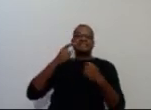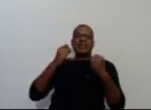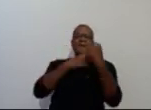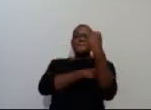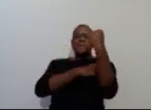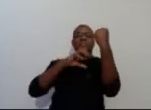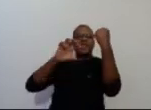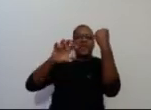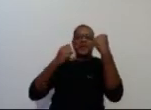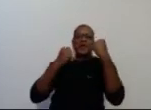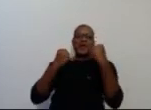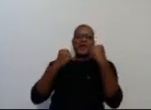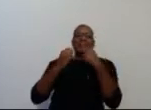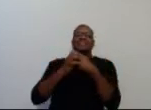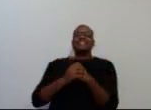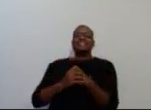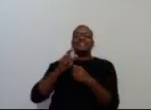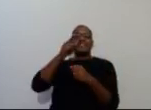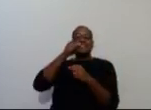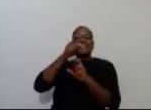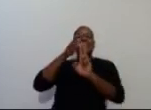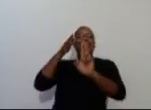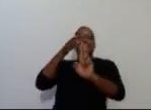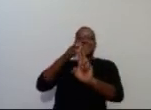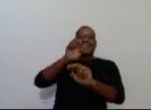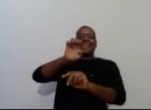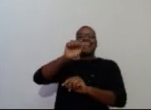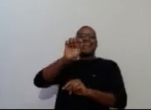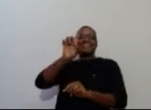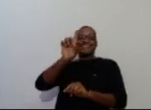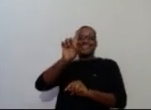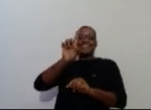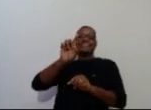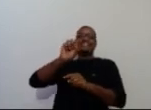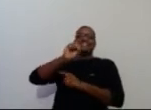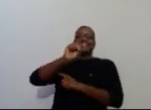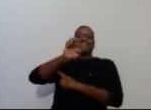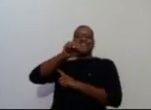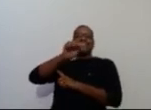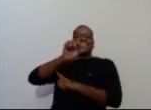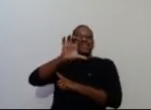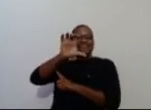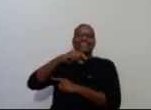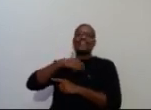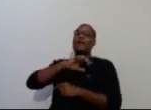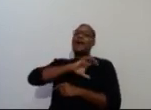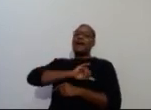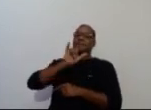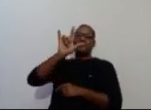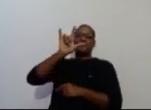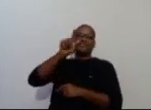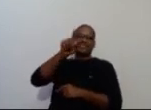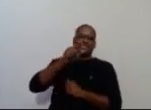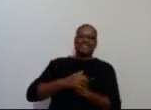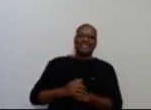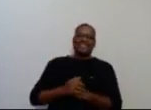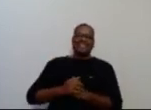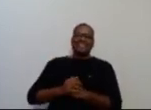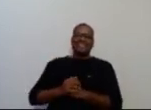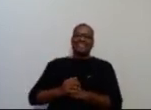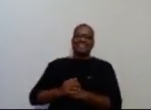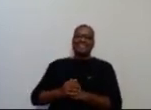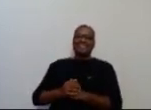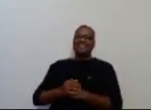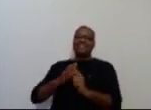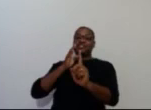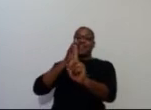SENAC, amo você. Ana Rocha. Deixa eu ver. Obrigada, Ana. Concordo, ela usou essa palavra